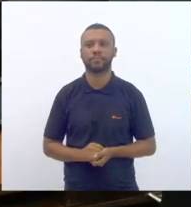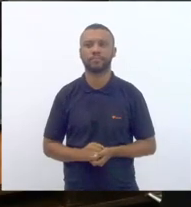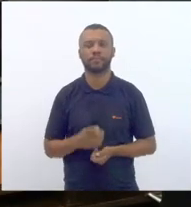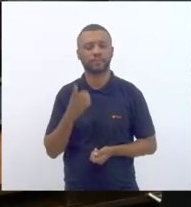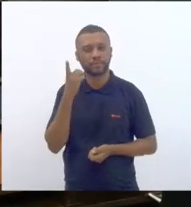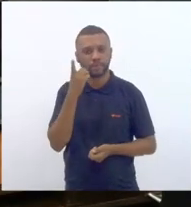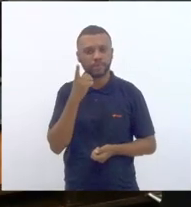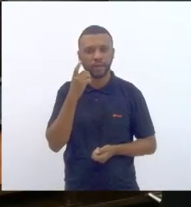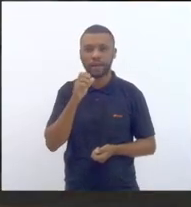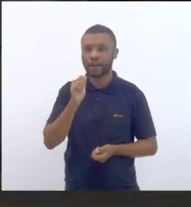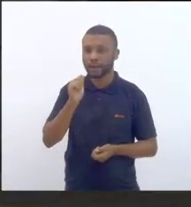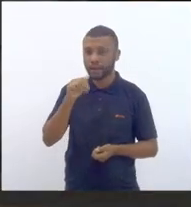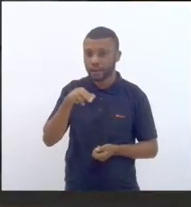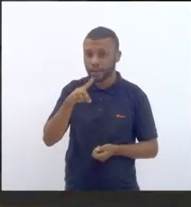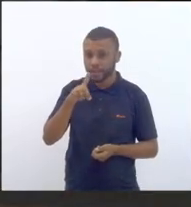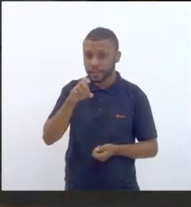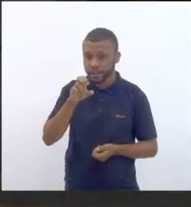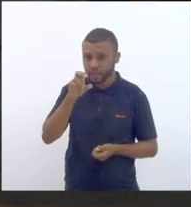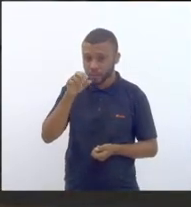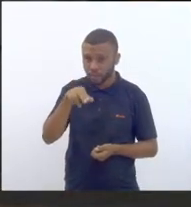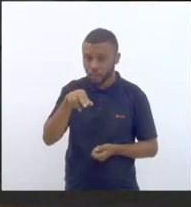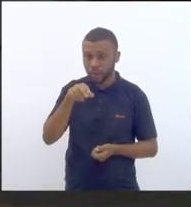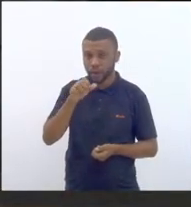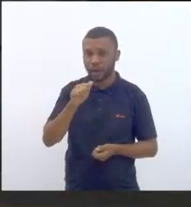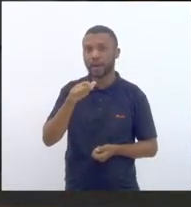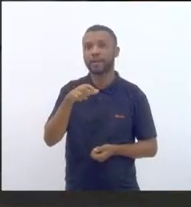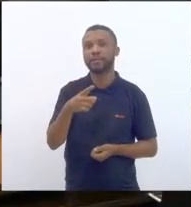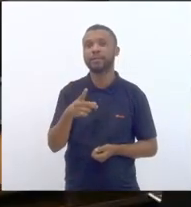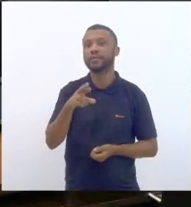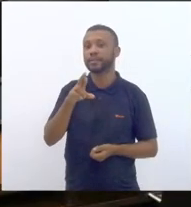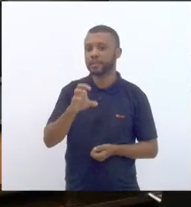Deputado Anderson Alexandre.